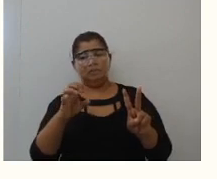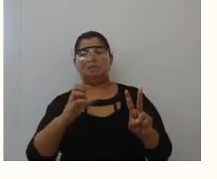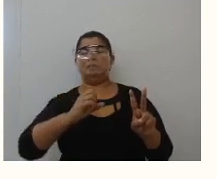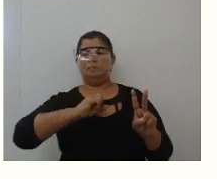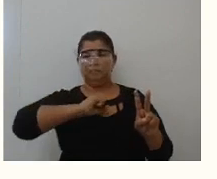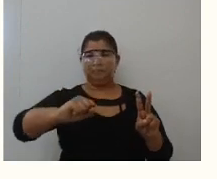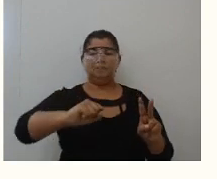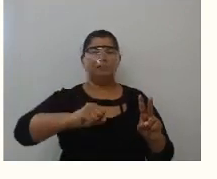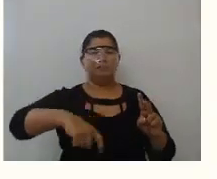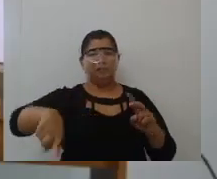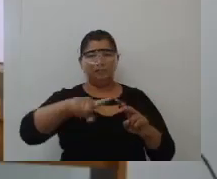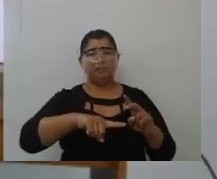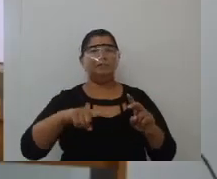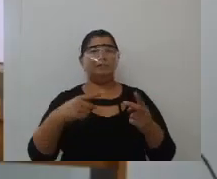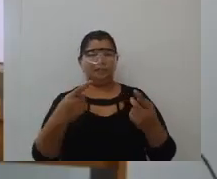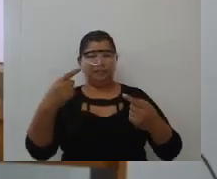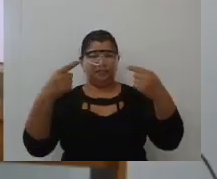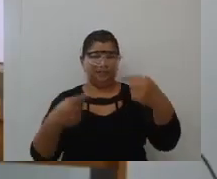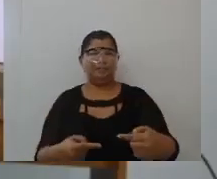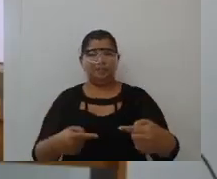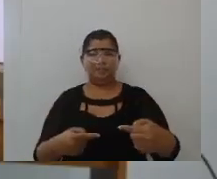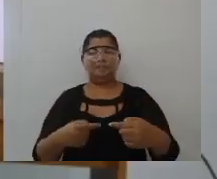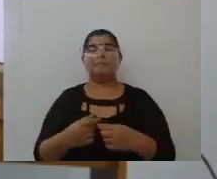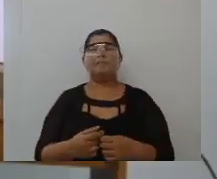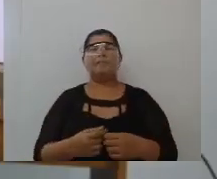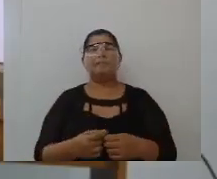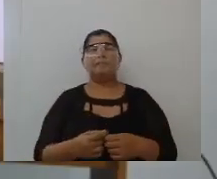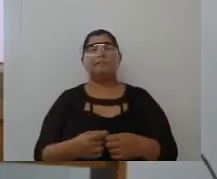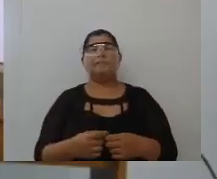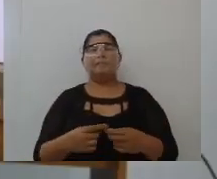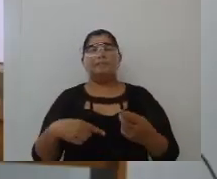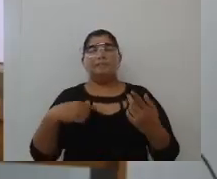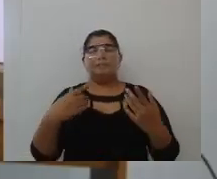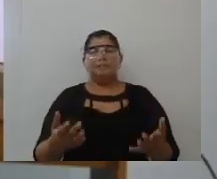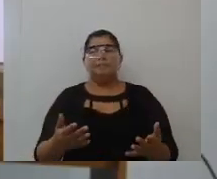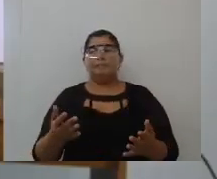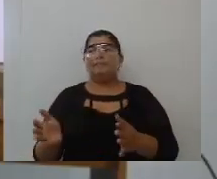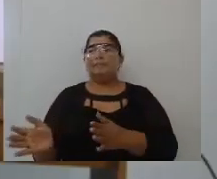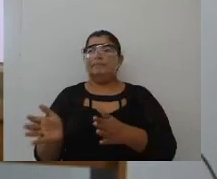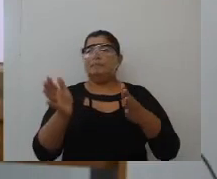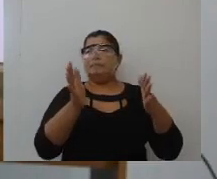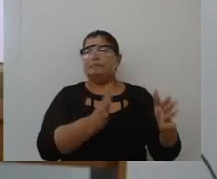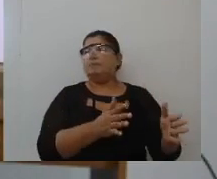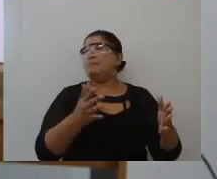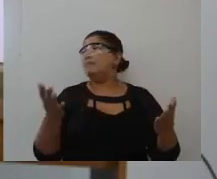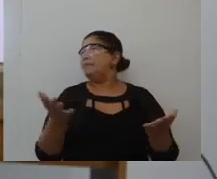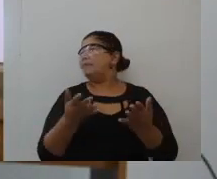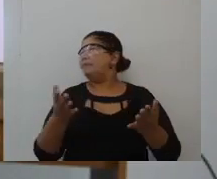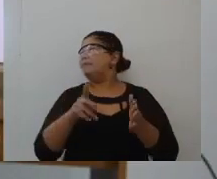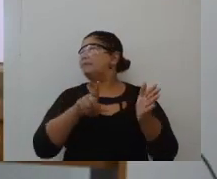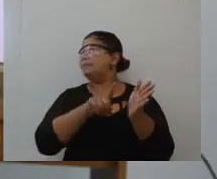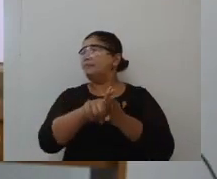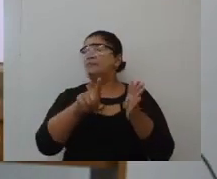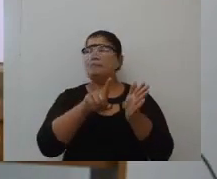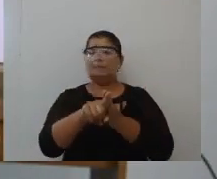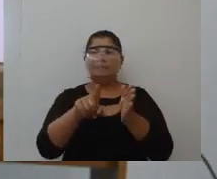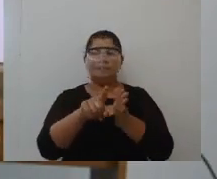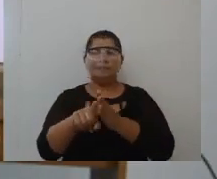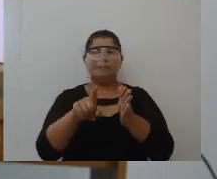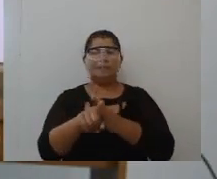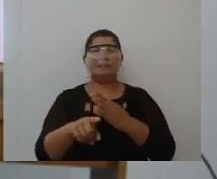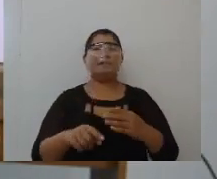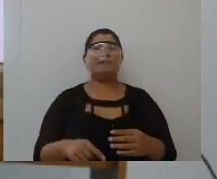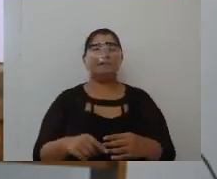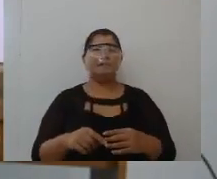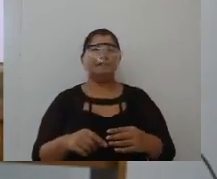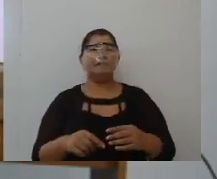enfrentamento. Ok? Tem pergunta? Vamos ler as perguntas? Simbora. Tem quantas?